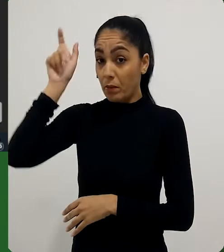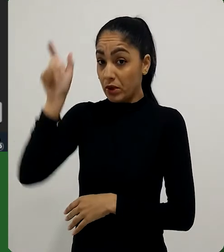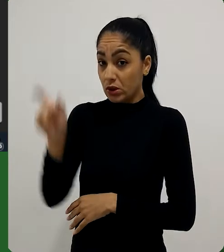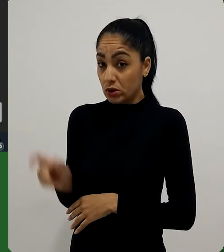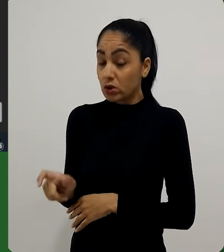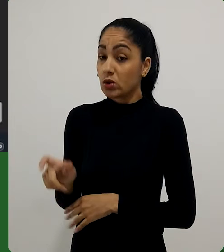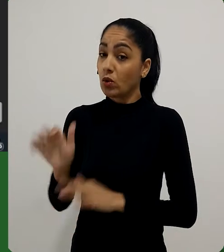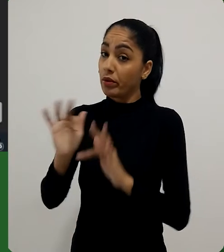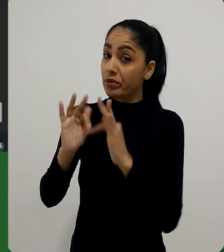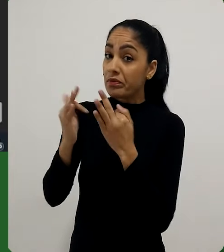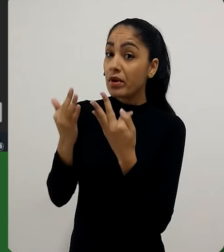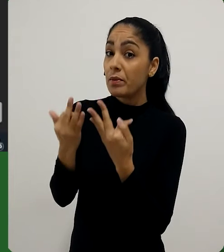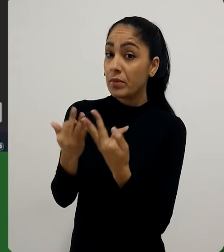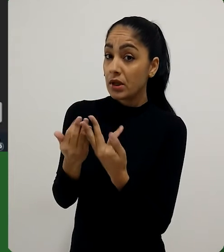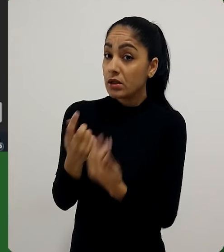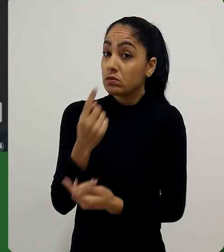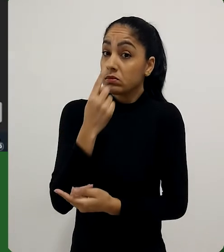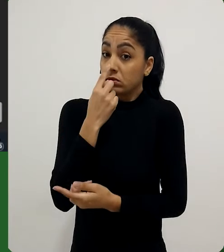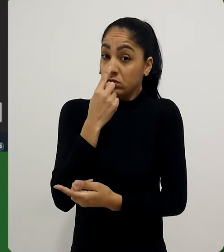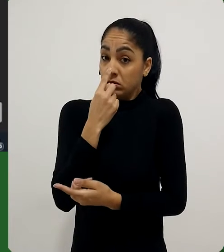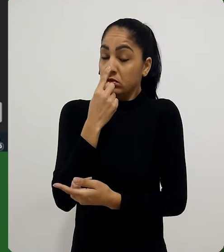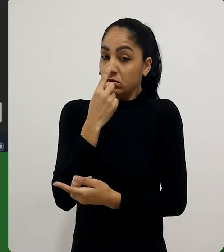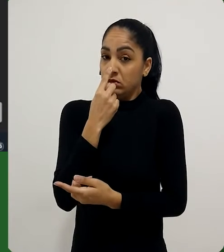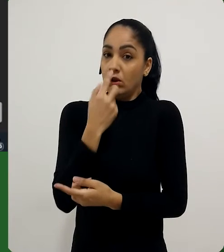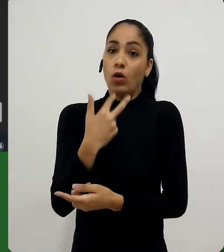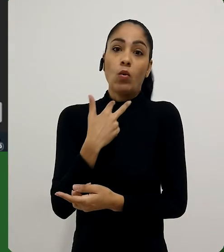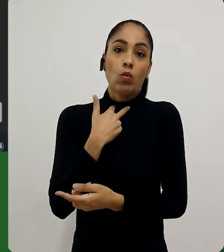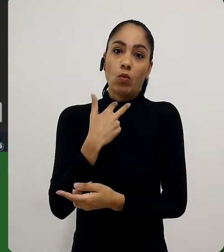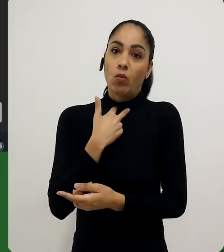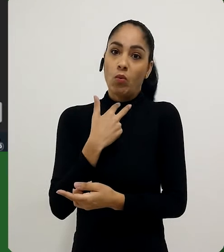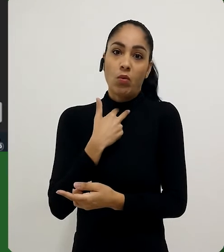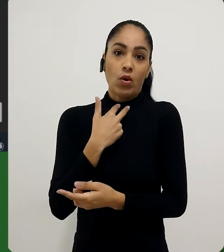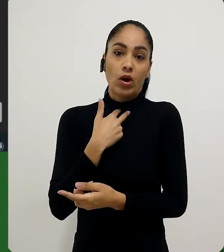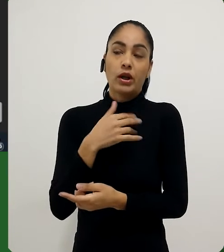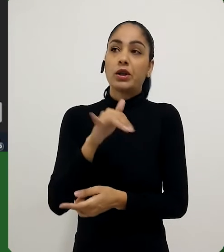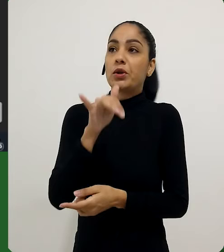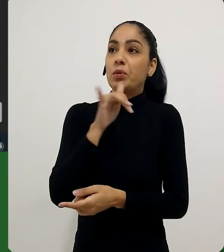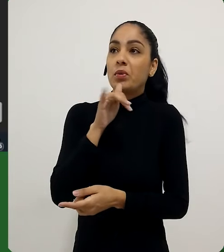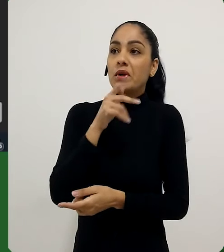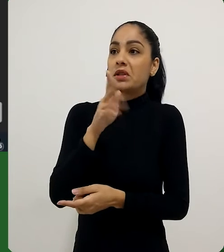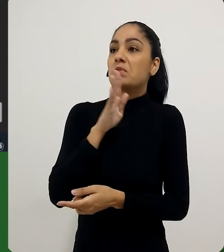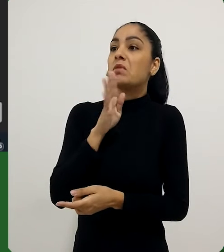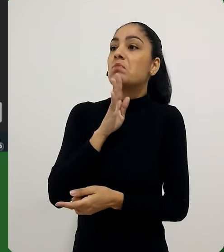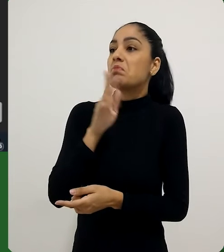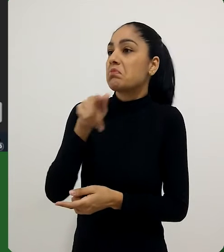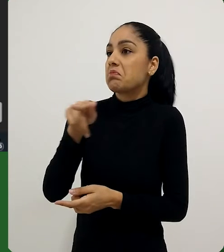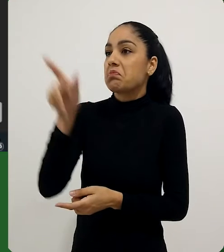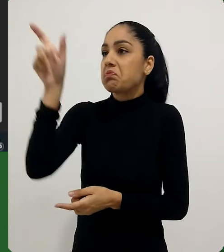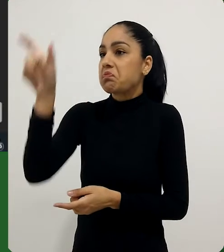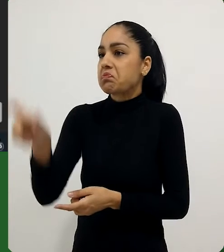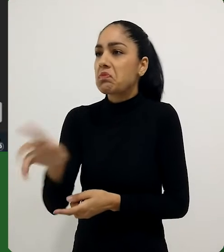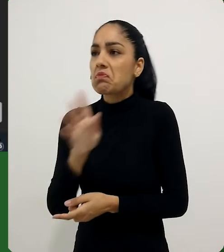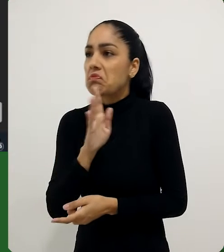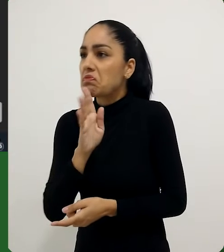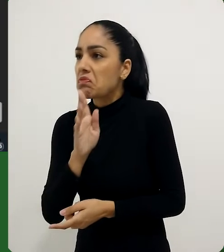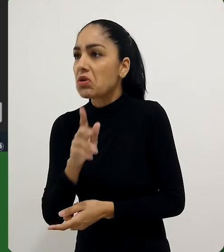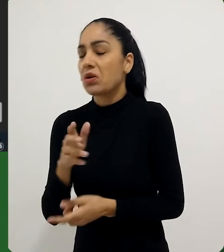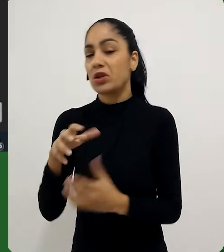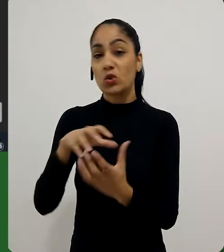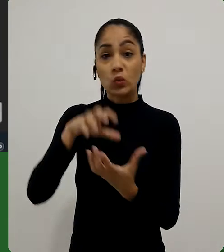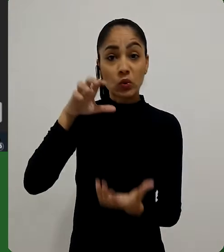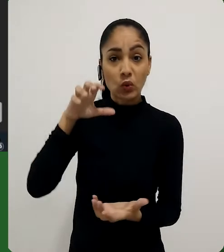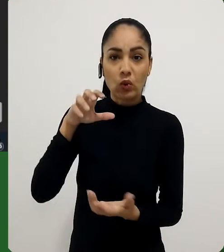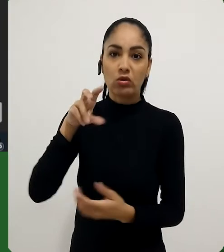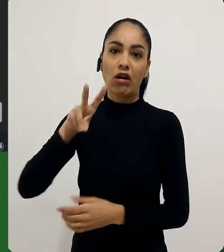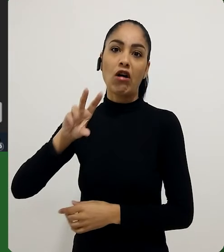com pessoas, né, do nosso convívio familiar, da nossa intimidade, né? Você não pode se dirigir a uma pessoa